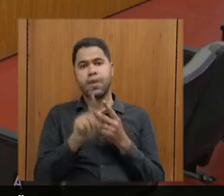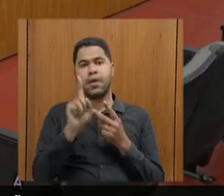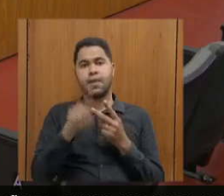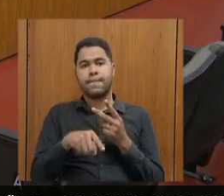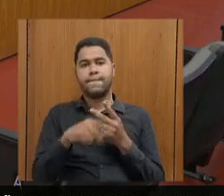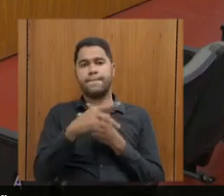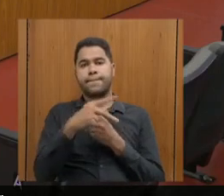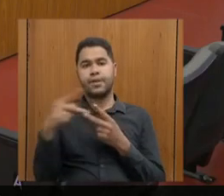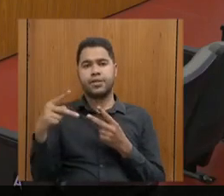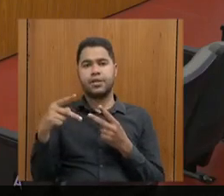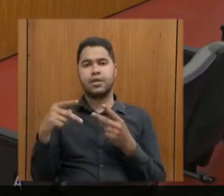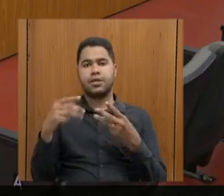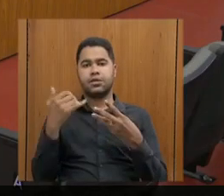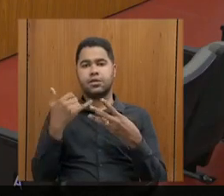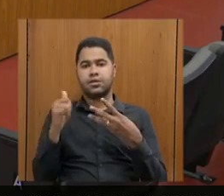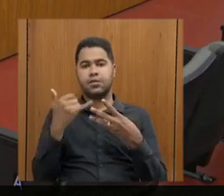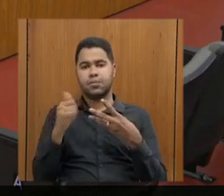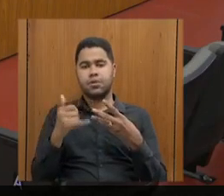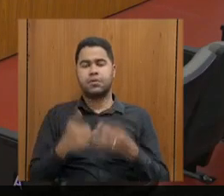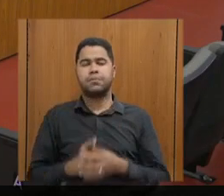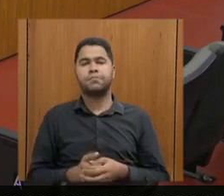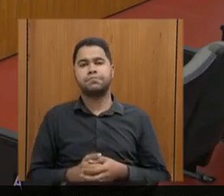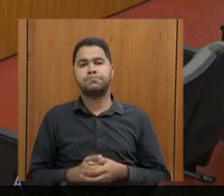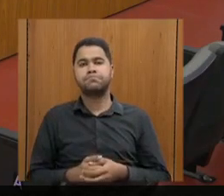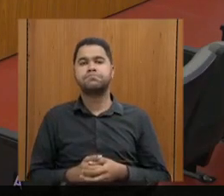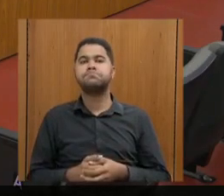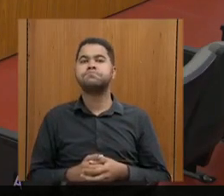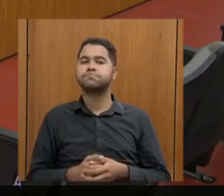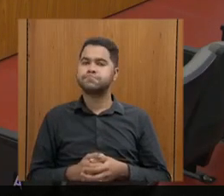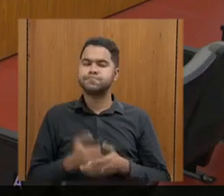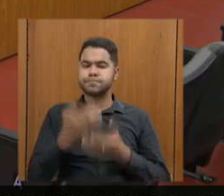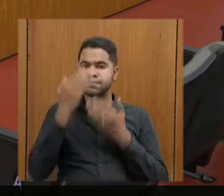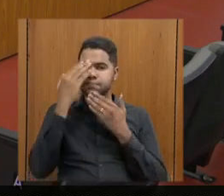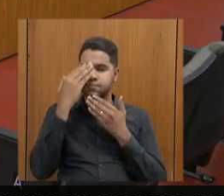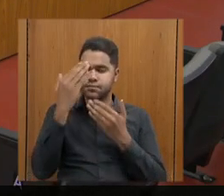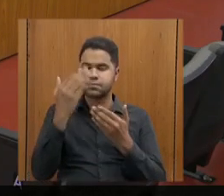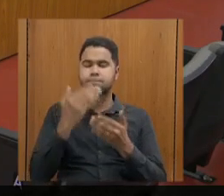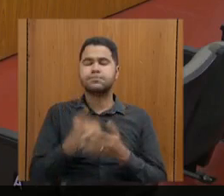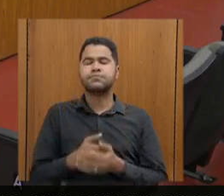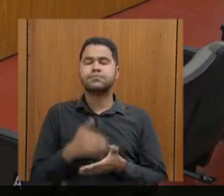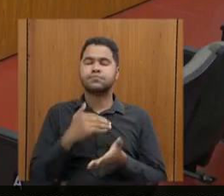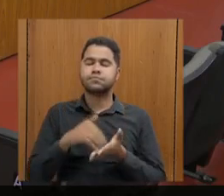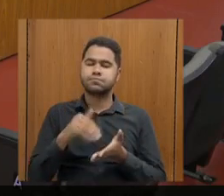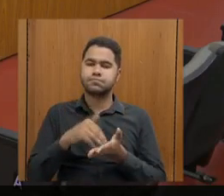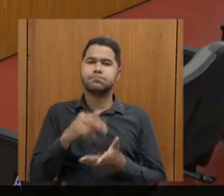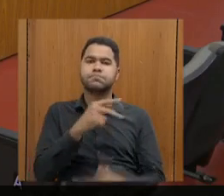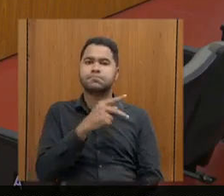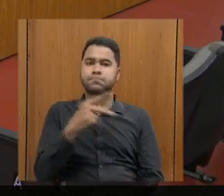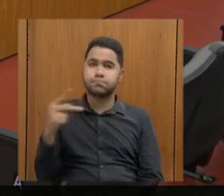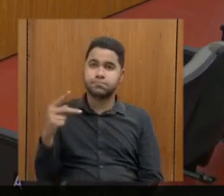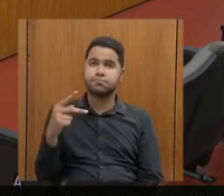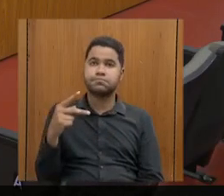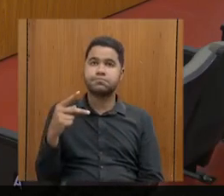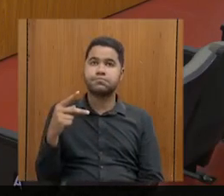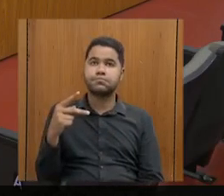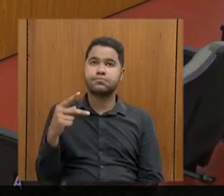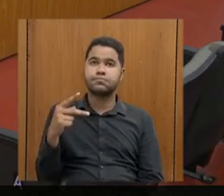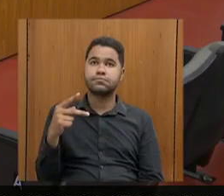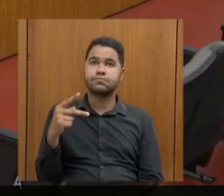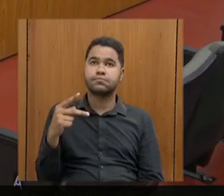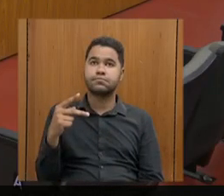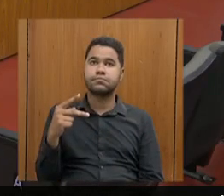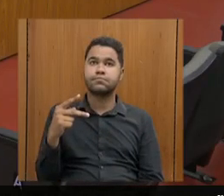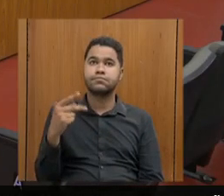presidente da Cemig em e é tão secretário o presidente é primeiro